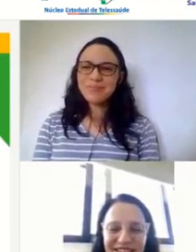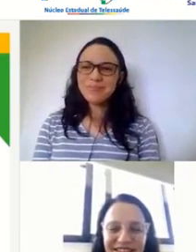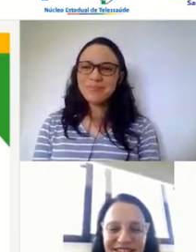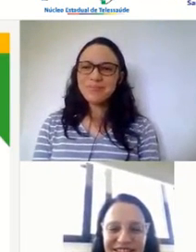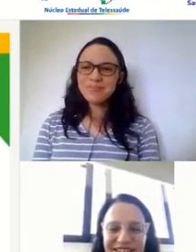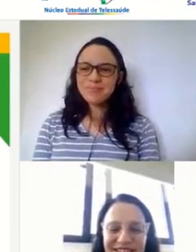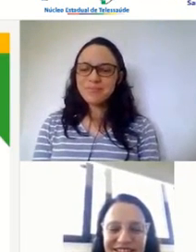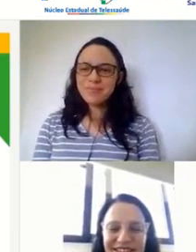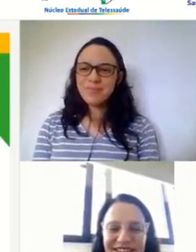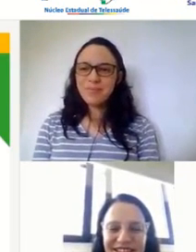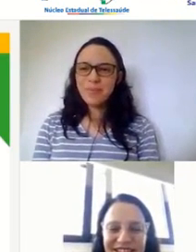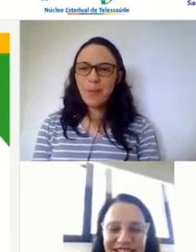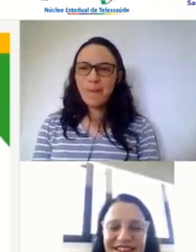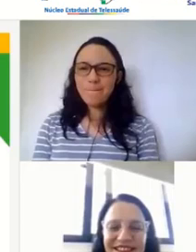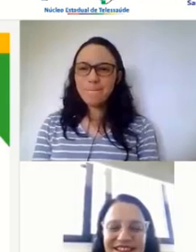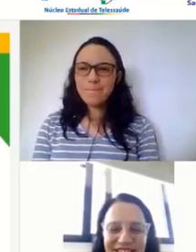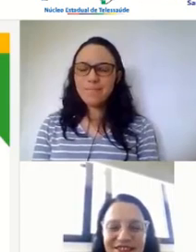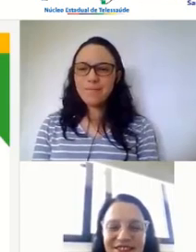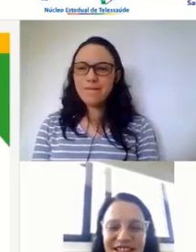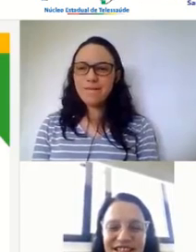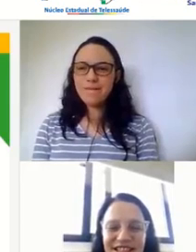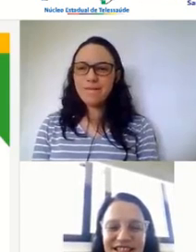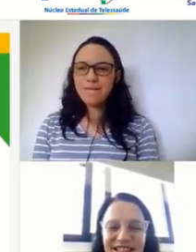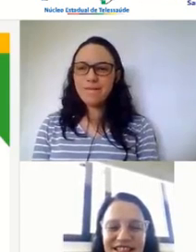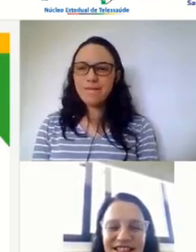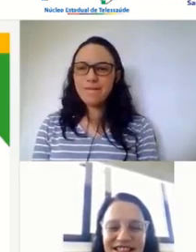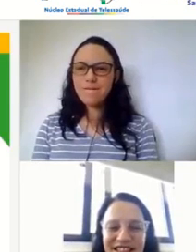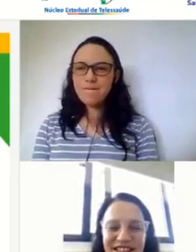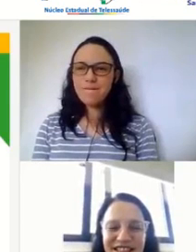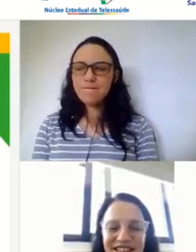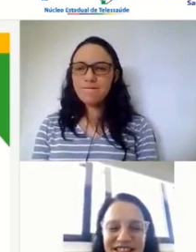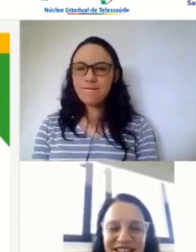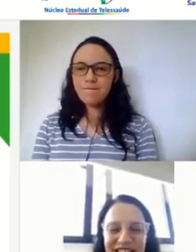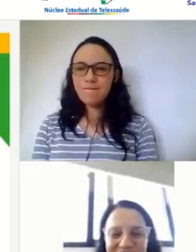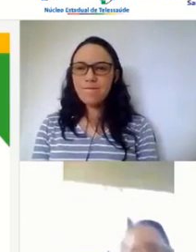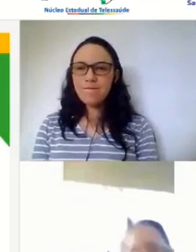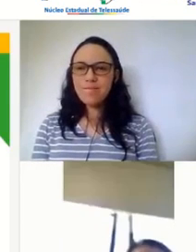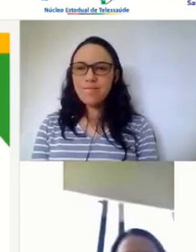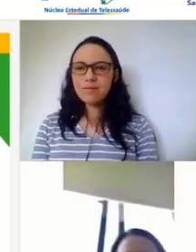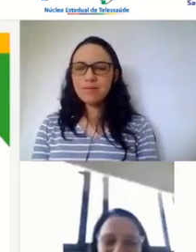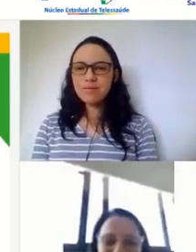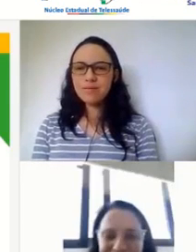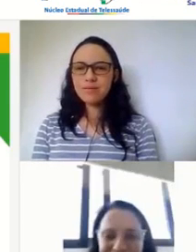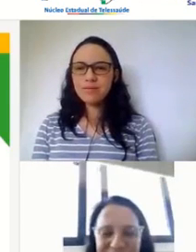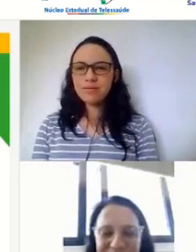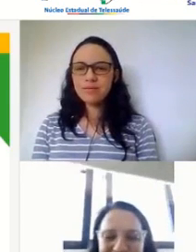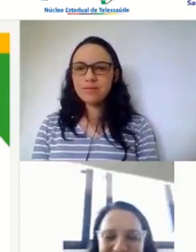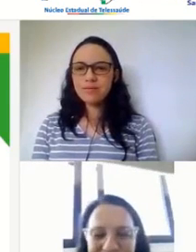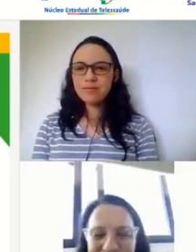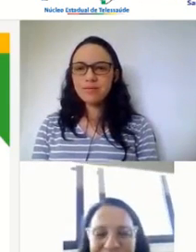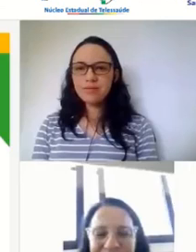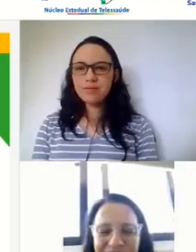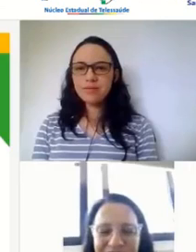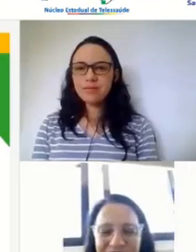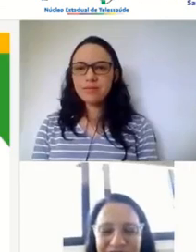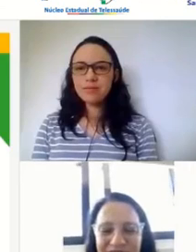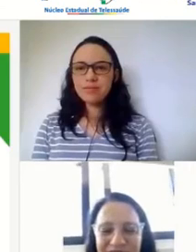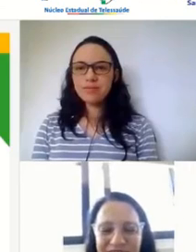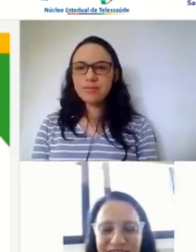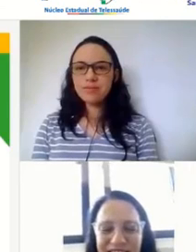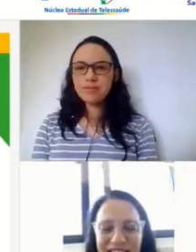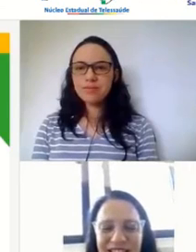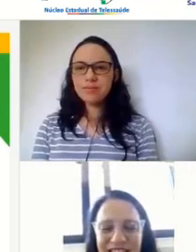gratidão por proporcionar esse essa aproximação da residência infectologia como plantar na